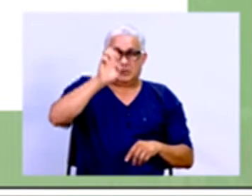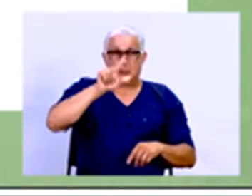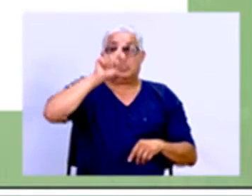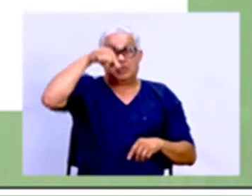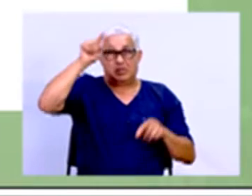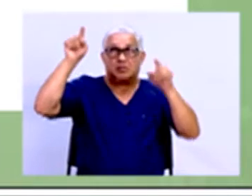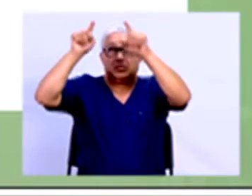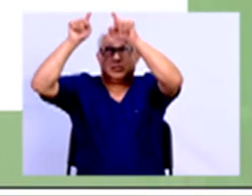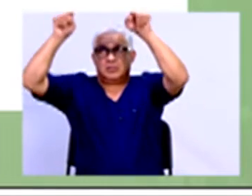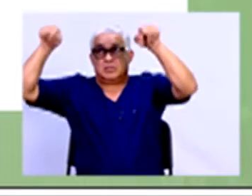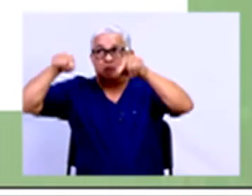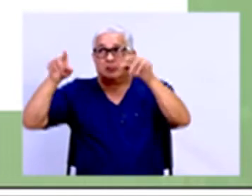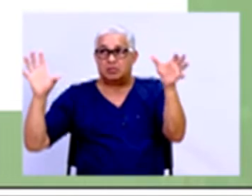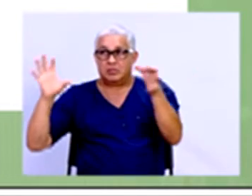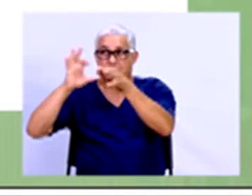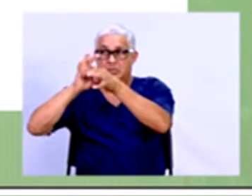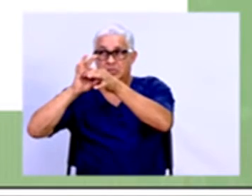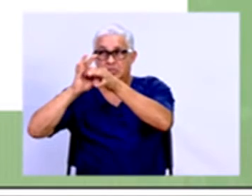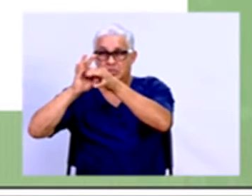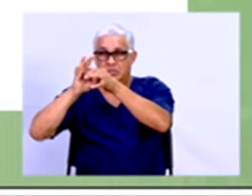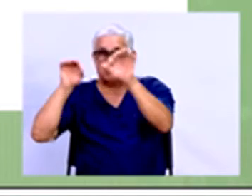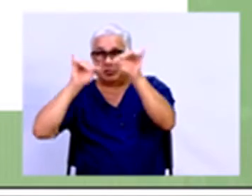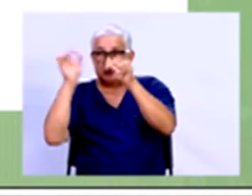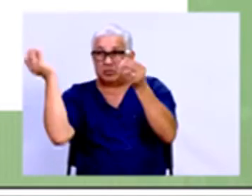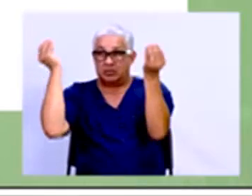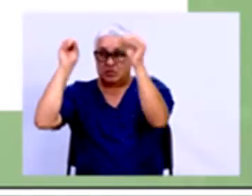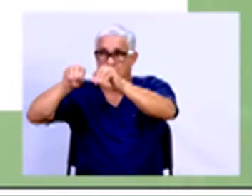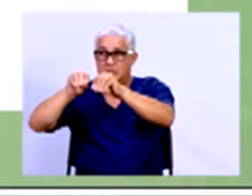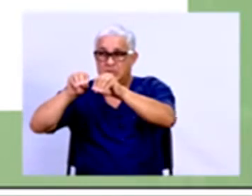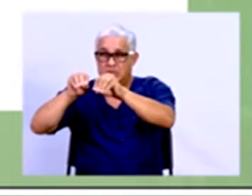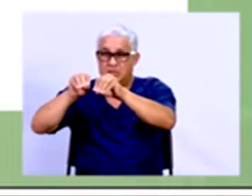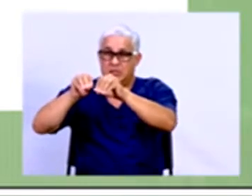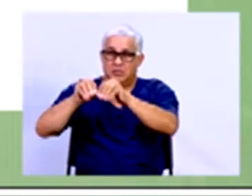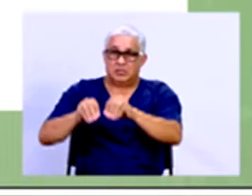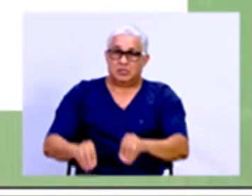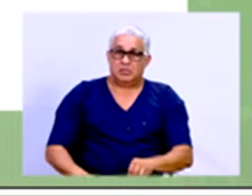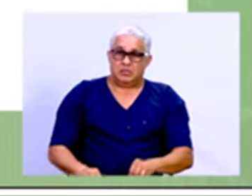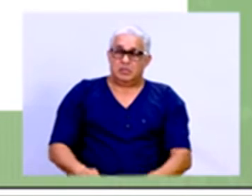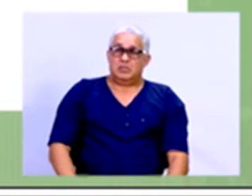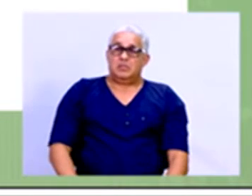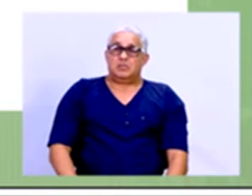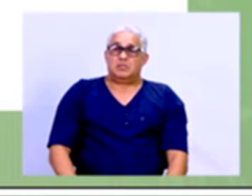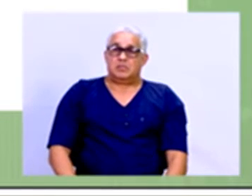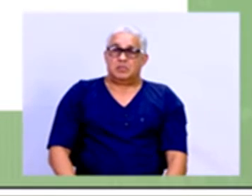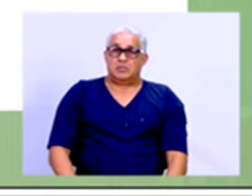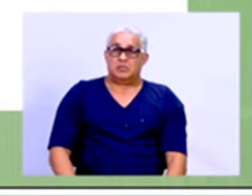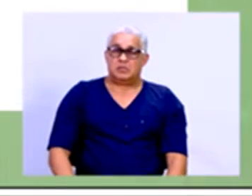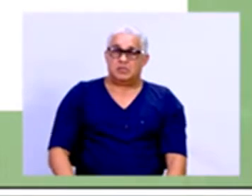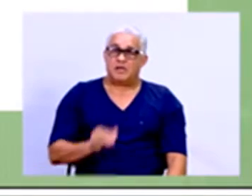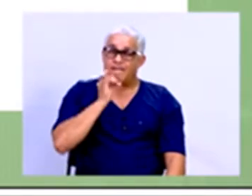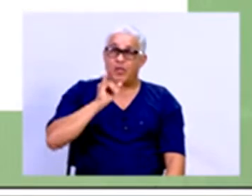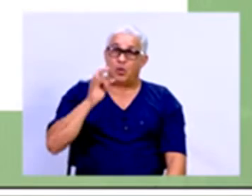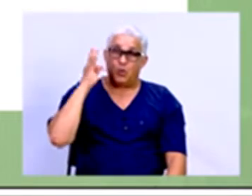e associadas as informações a ela, para recuperar o restante dessas informações aqui, por exemplo, de todos os endereços, eu tenho que